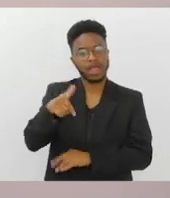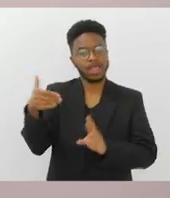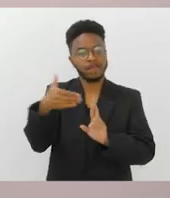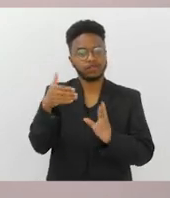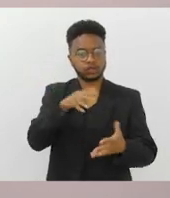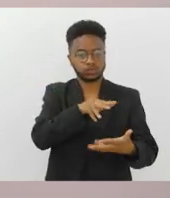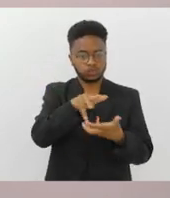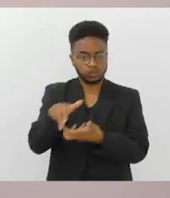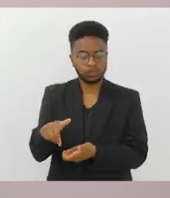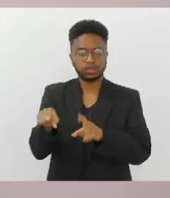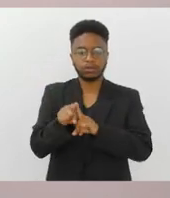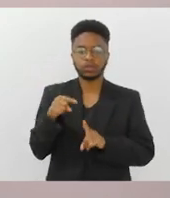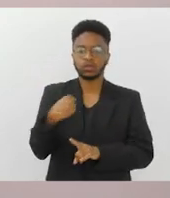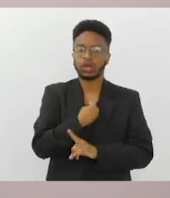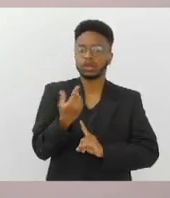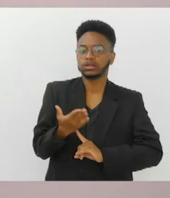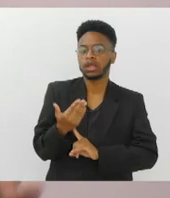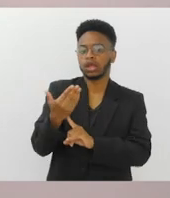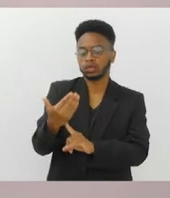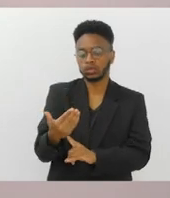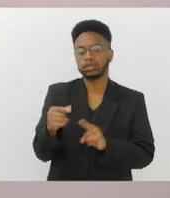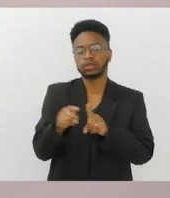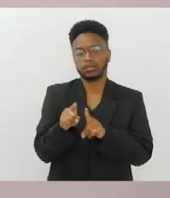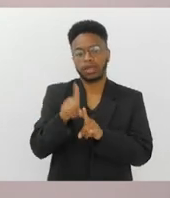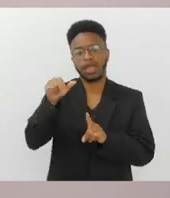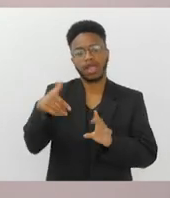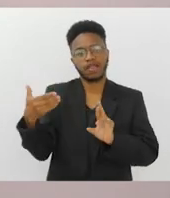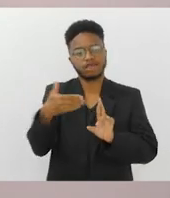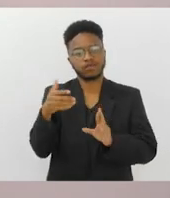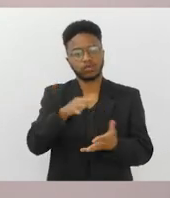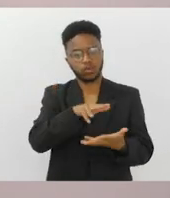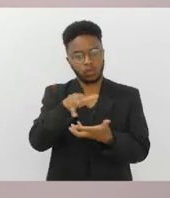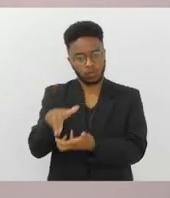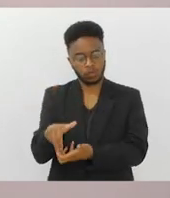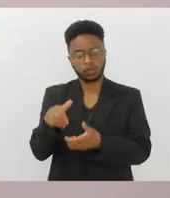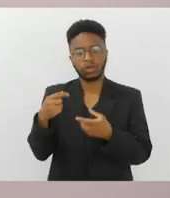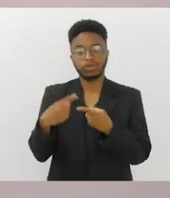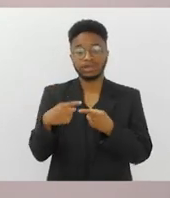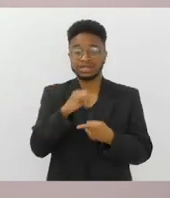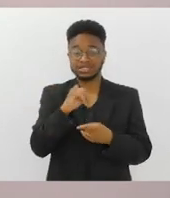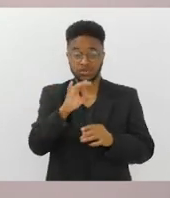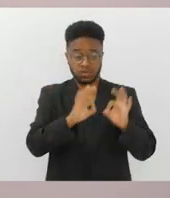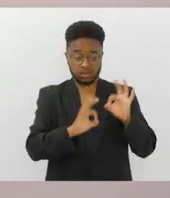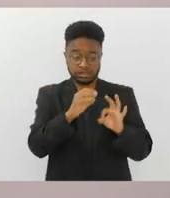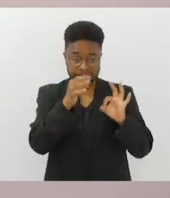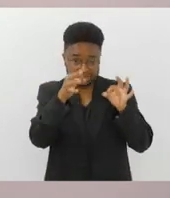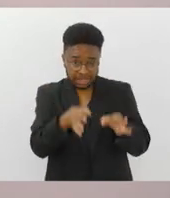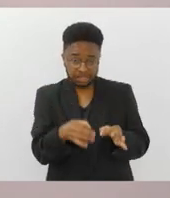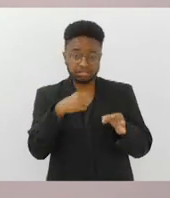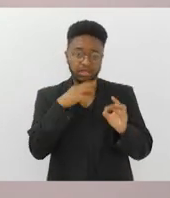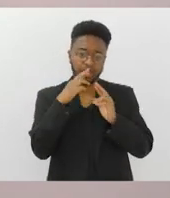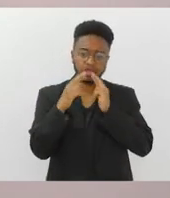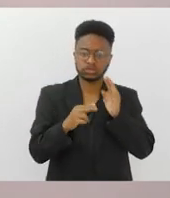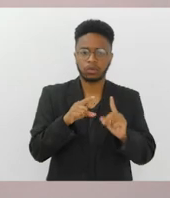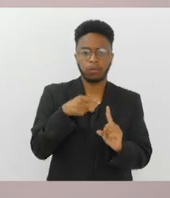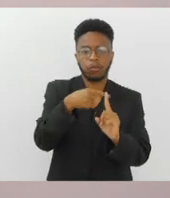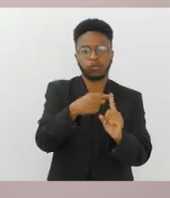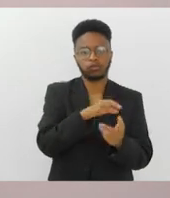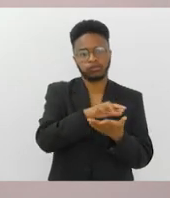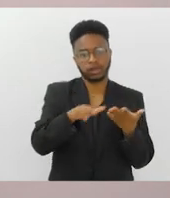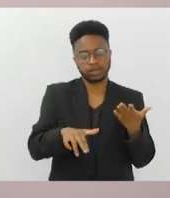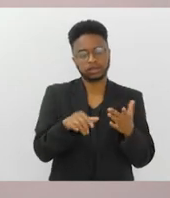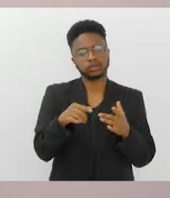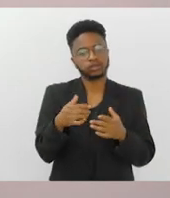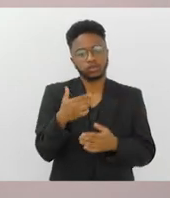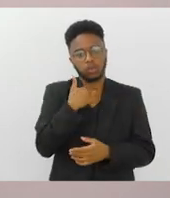Brasil é referência mundial, uma política que, se bem estabelecida, quando bem implementada, a gente tem todos esses resultados, que são resultados que não